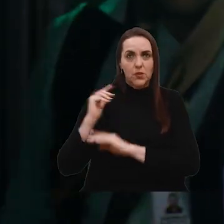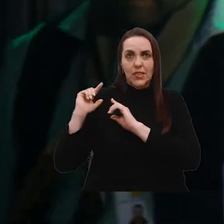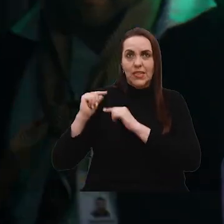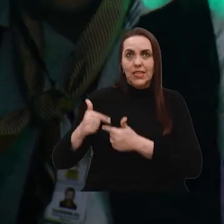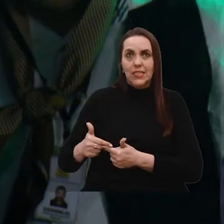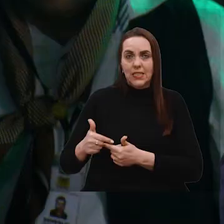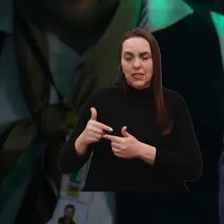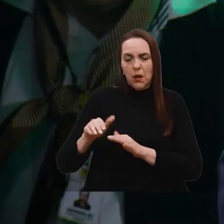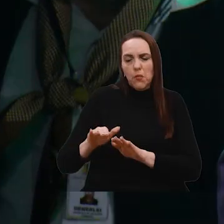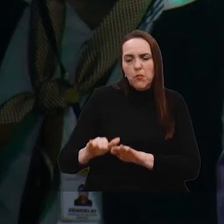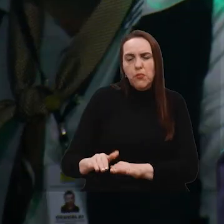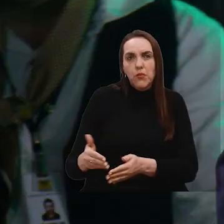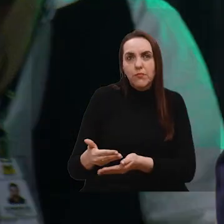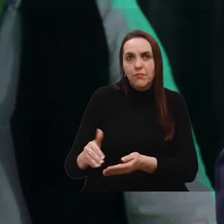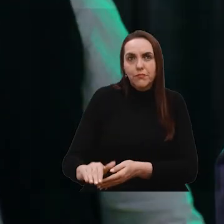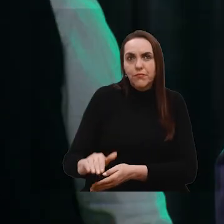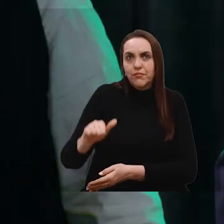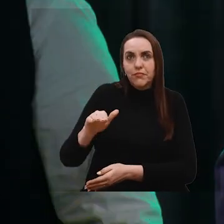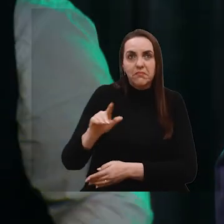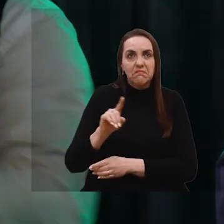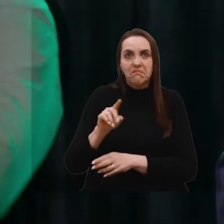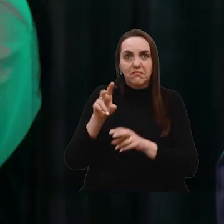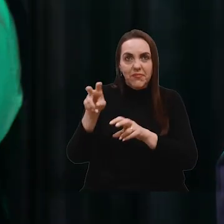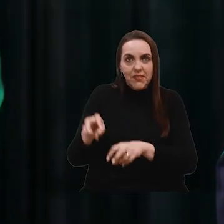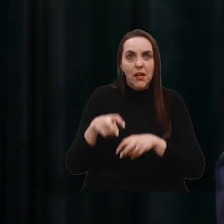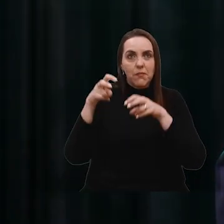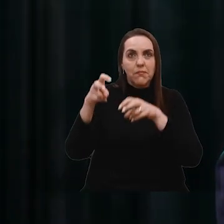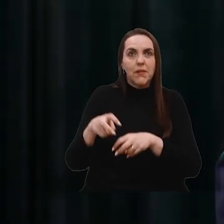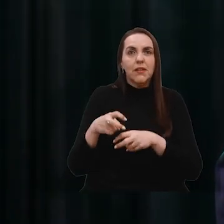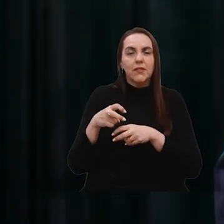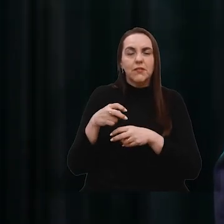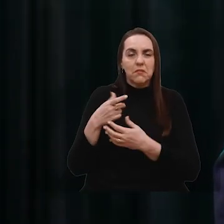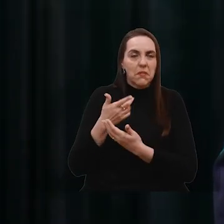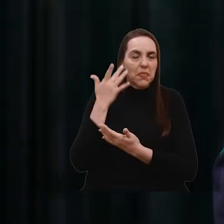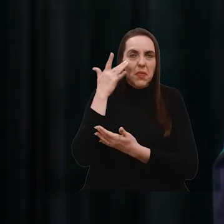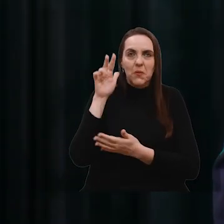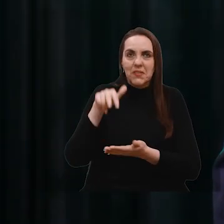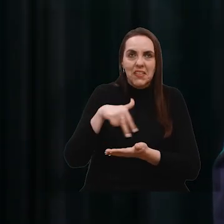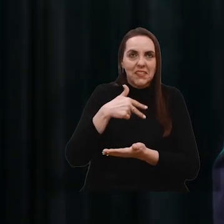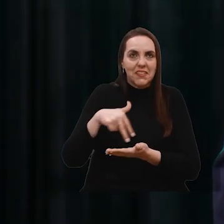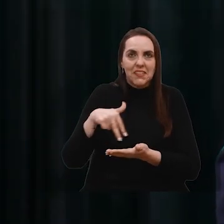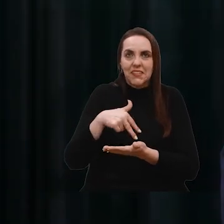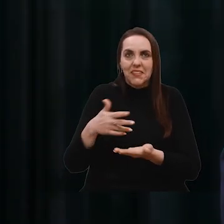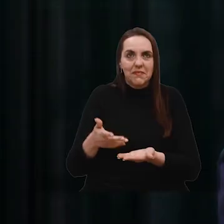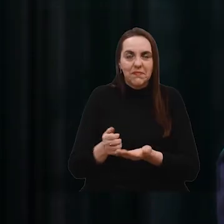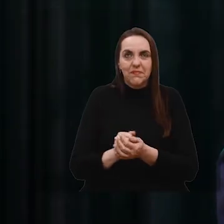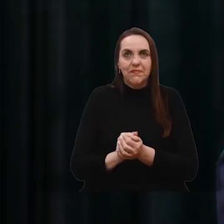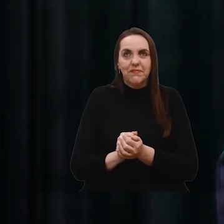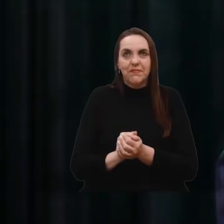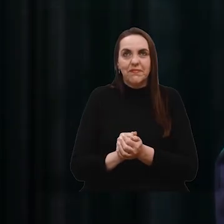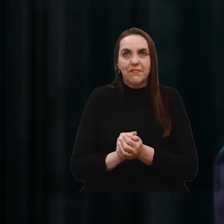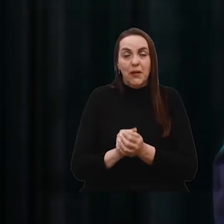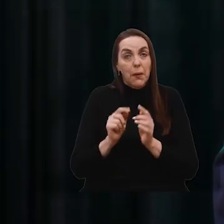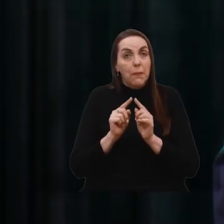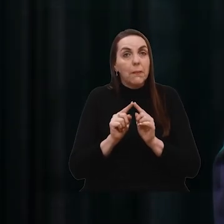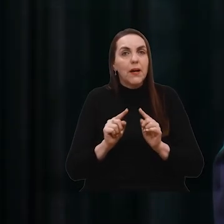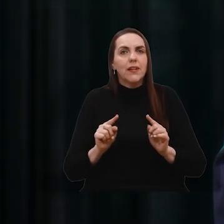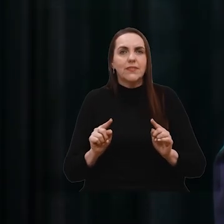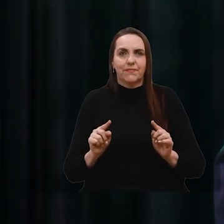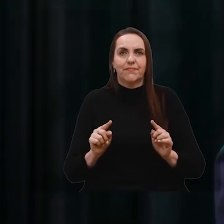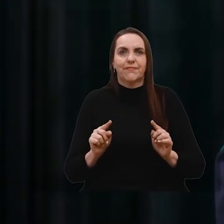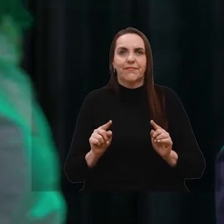um tradicionalista de berço, não sou campeiro, não sei dançar,